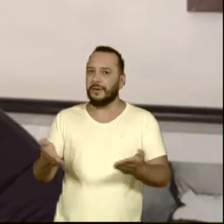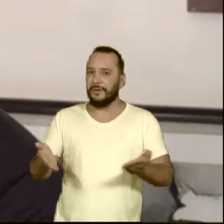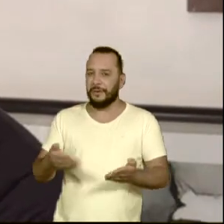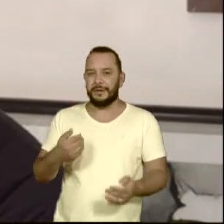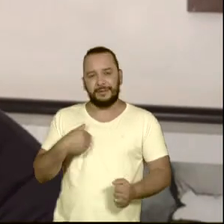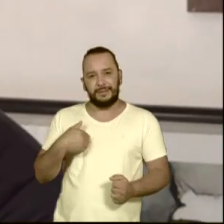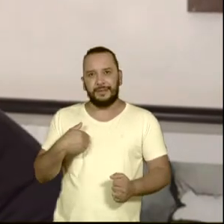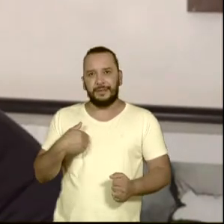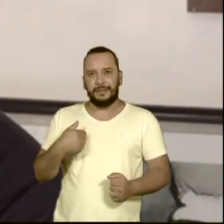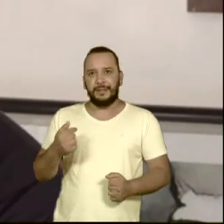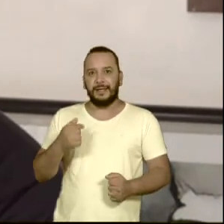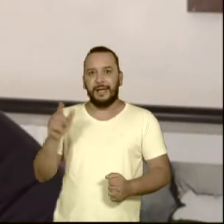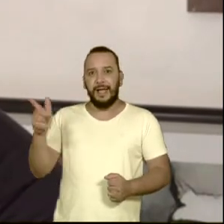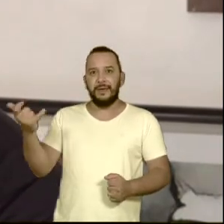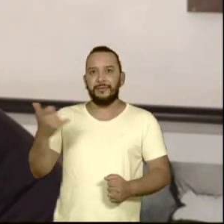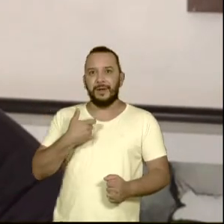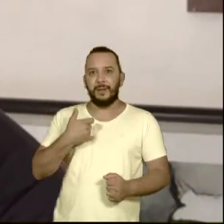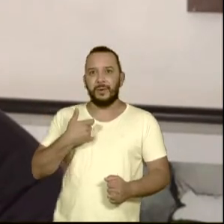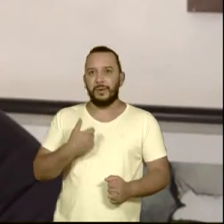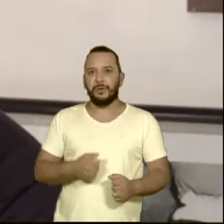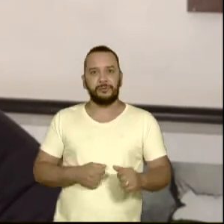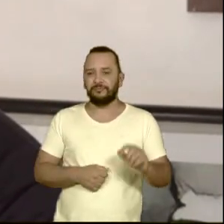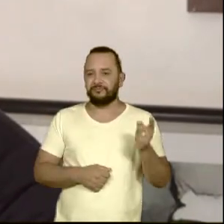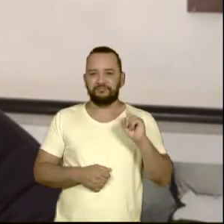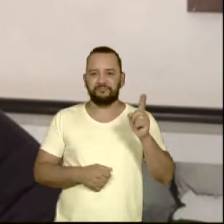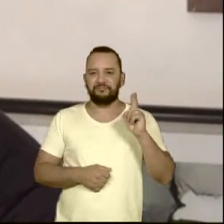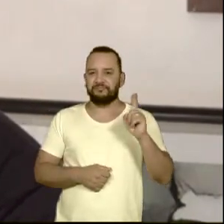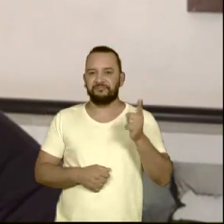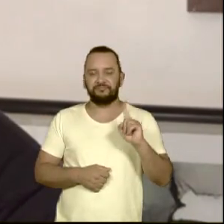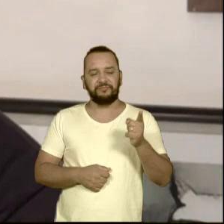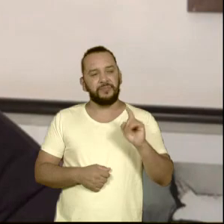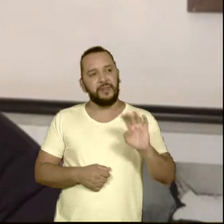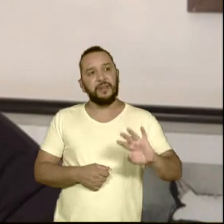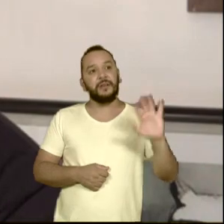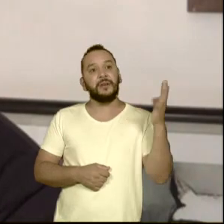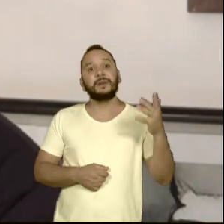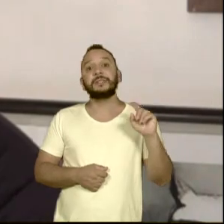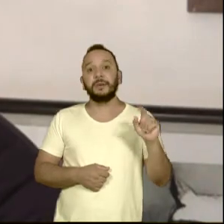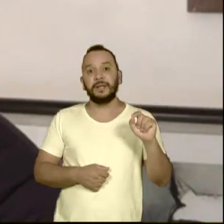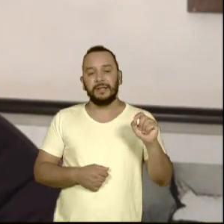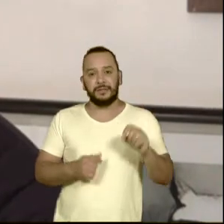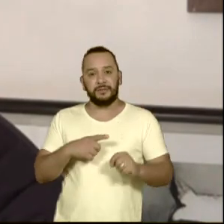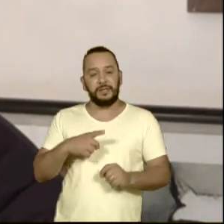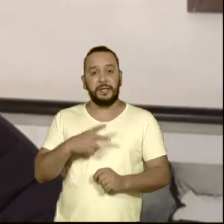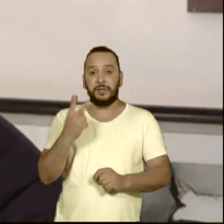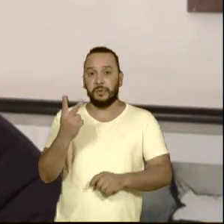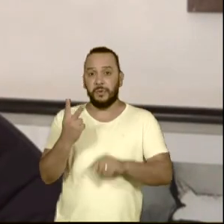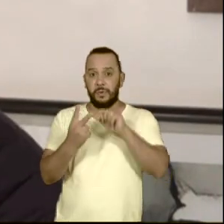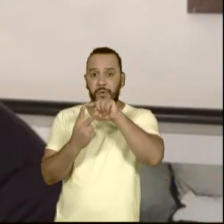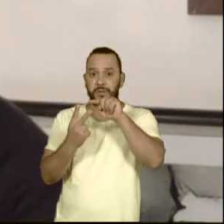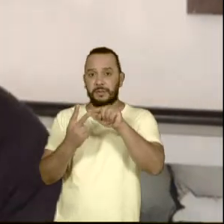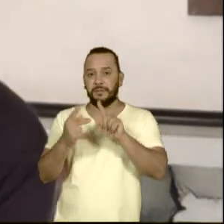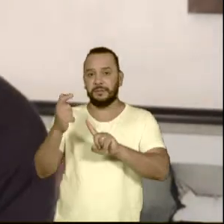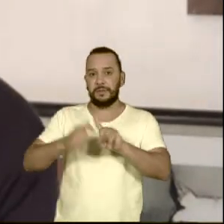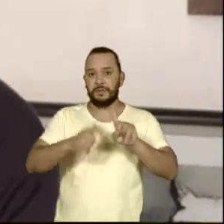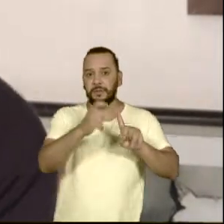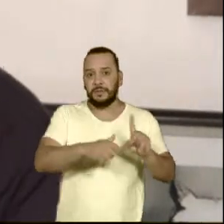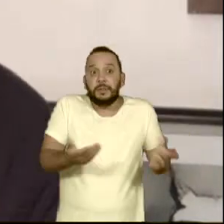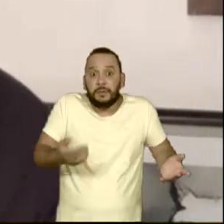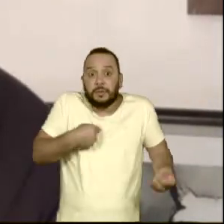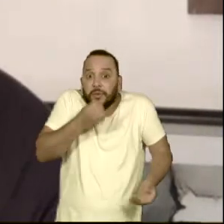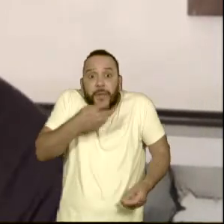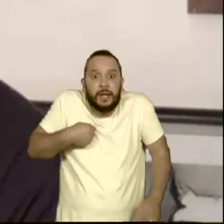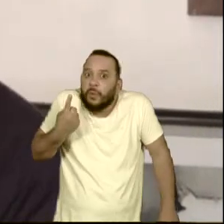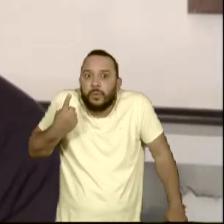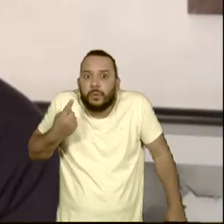e eu tomei um banho de água fria porque falaram, o vai acontecer é o seguinte, vai acontecer que só tem dois personagens. Eu falei, mas tudo bem,